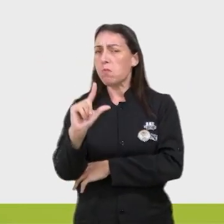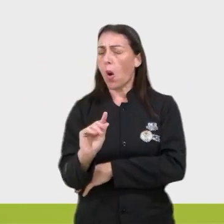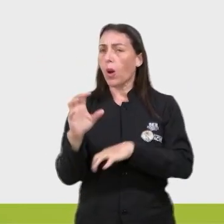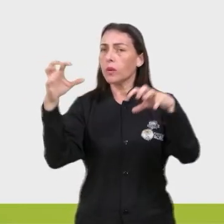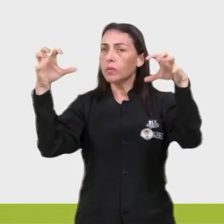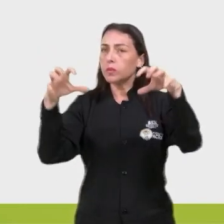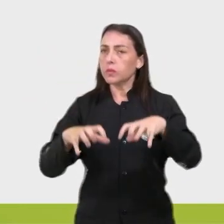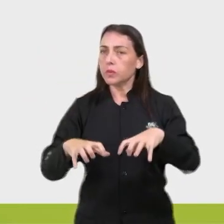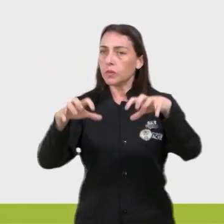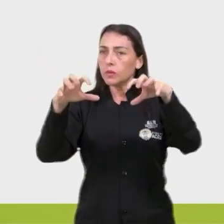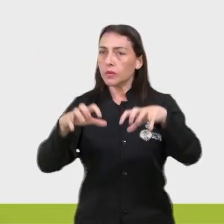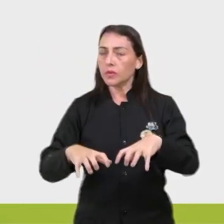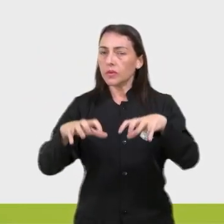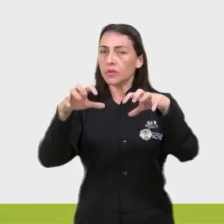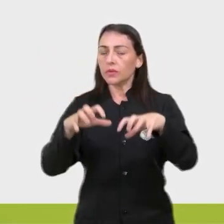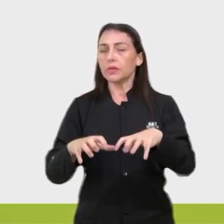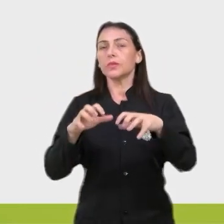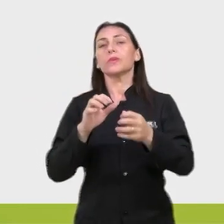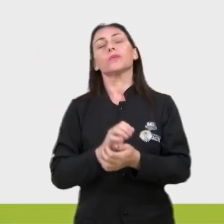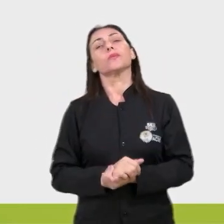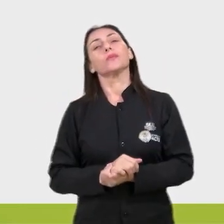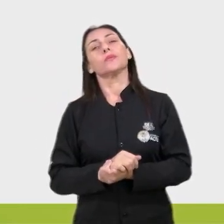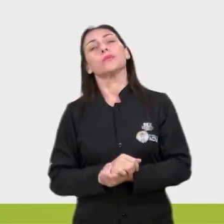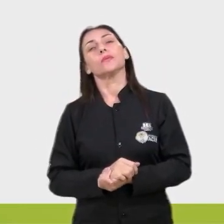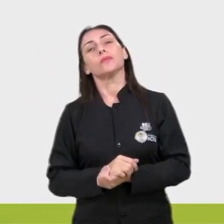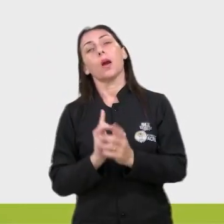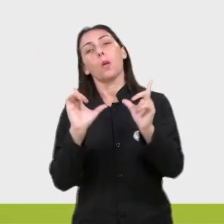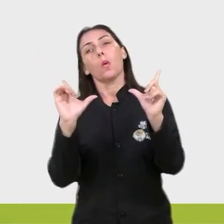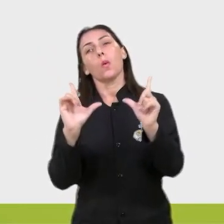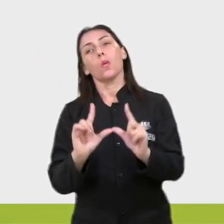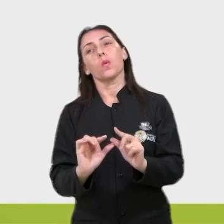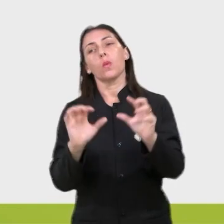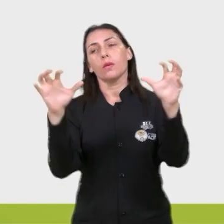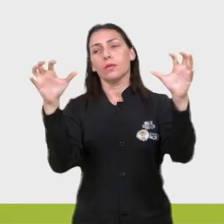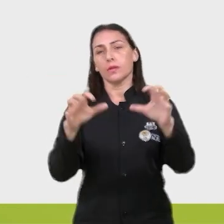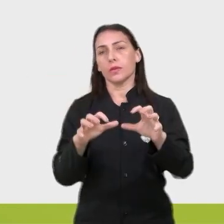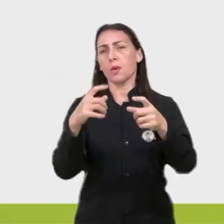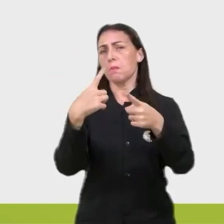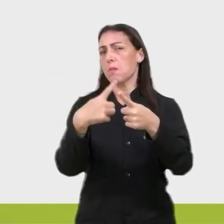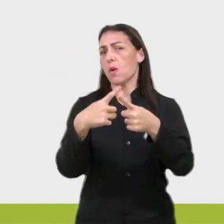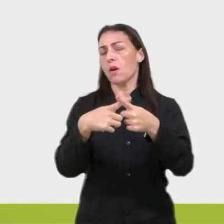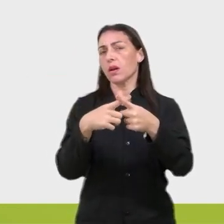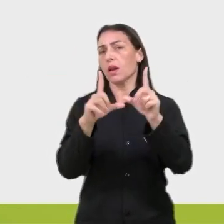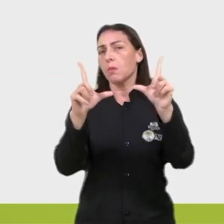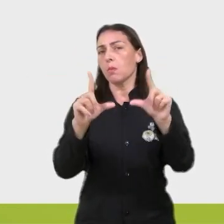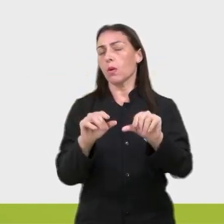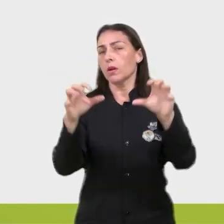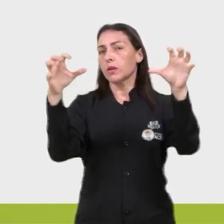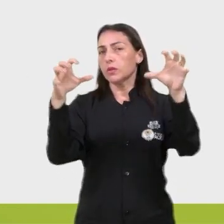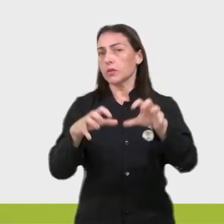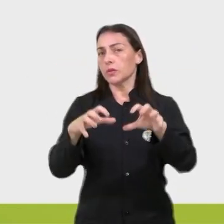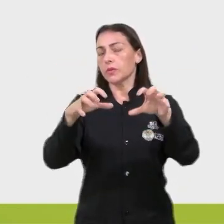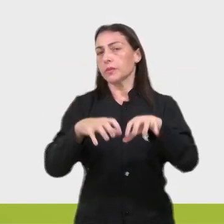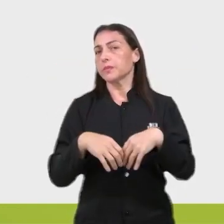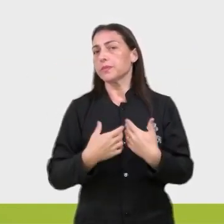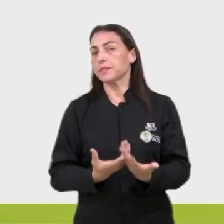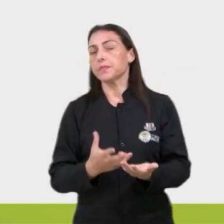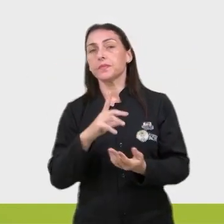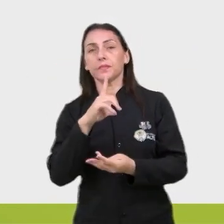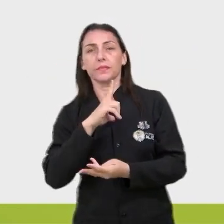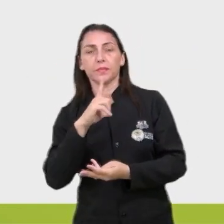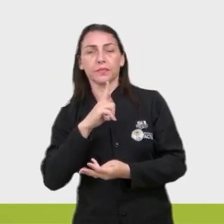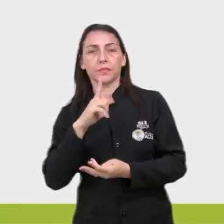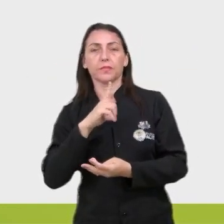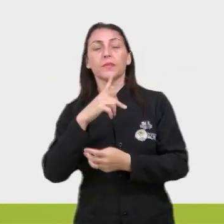chuva, tá? No caso, baixo índice de pluviosidade. Por que tem baixo índice de pluviosidades ali? Existe, né,